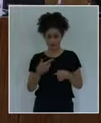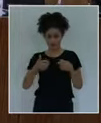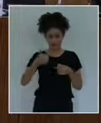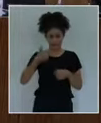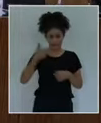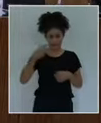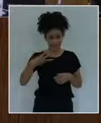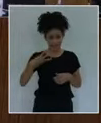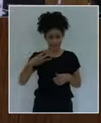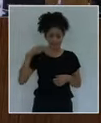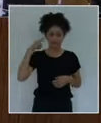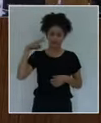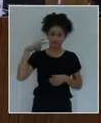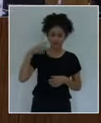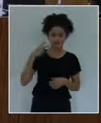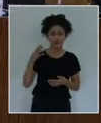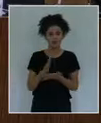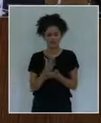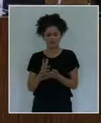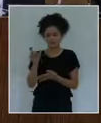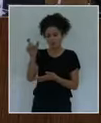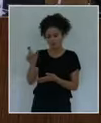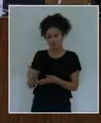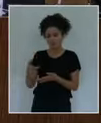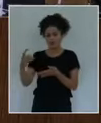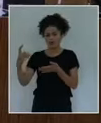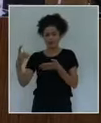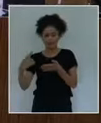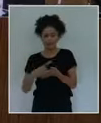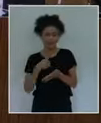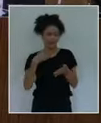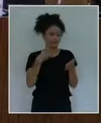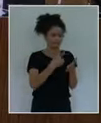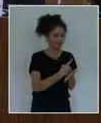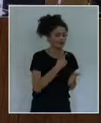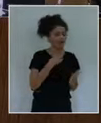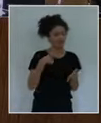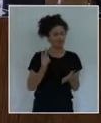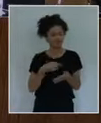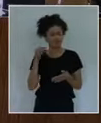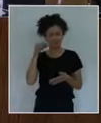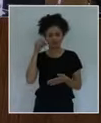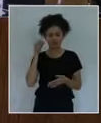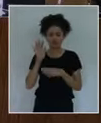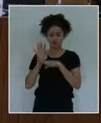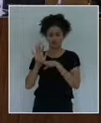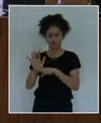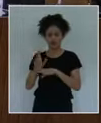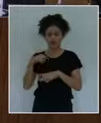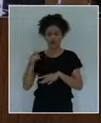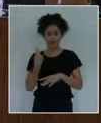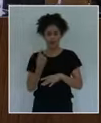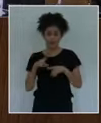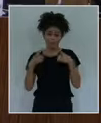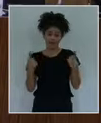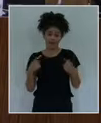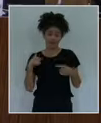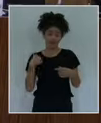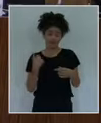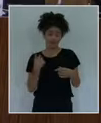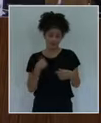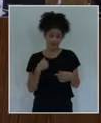bem pontual, né, seja lá do bairro, da área, a gente tenta na hora falar, ligar, o que for, mas, ou seja, cada